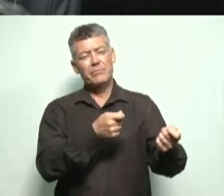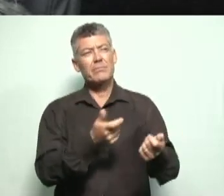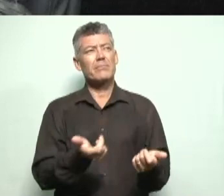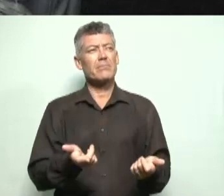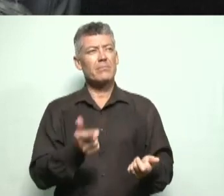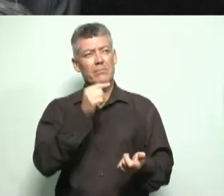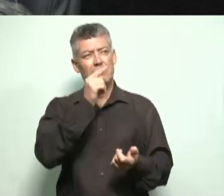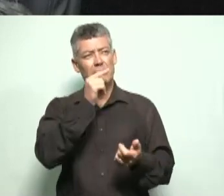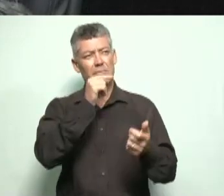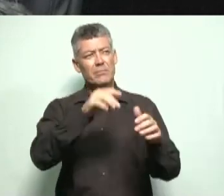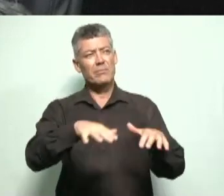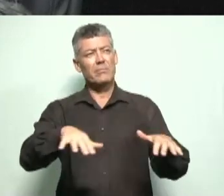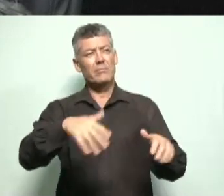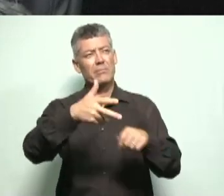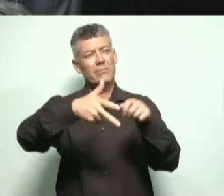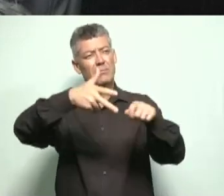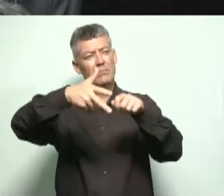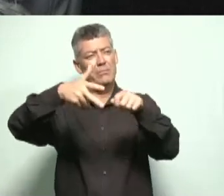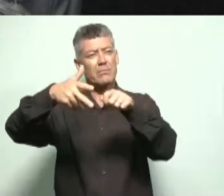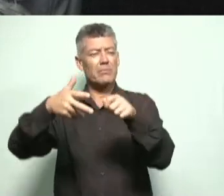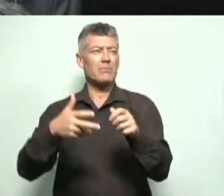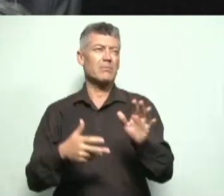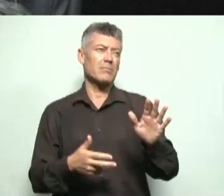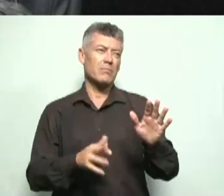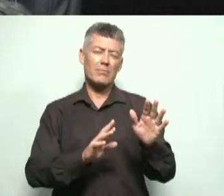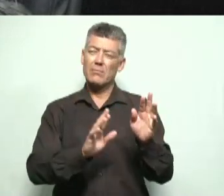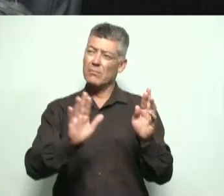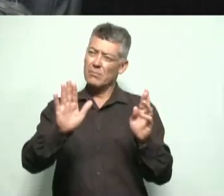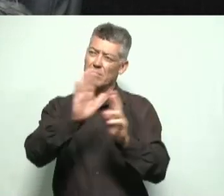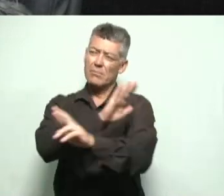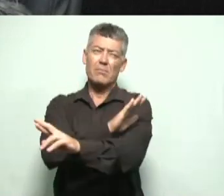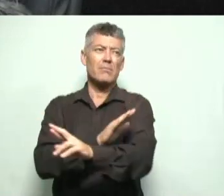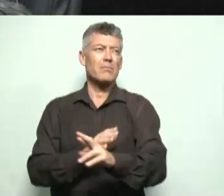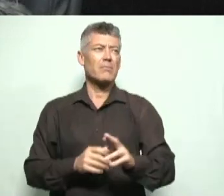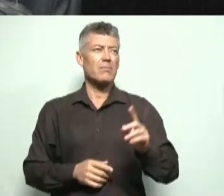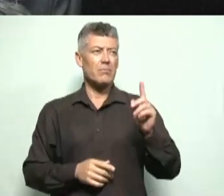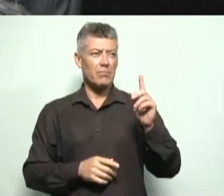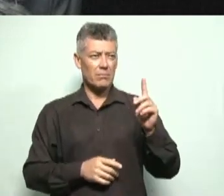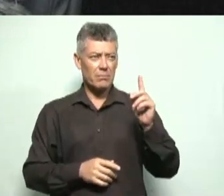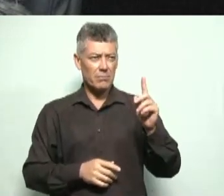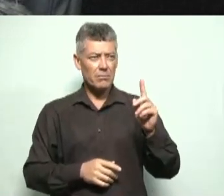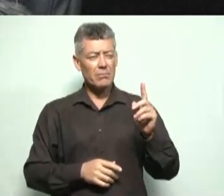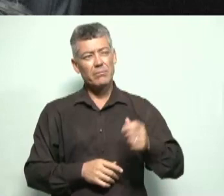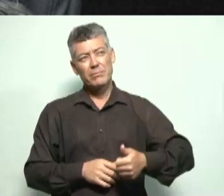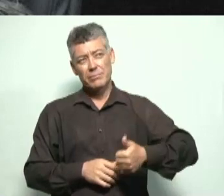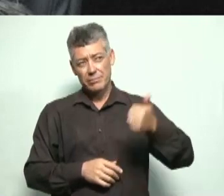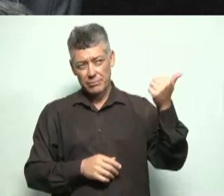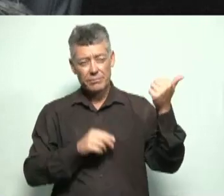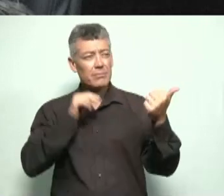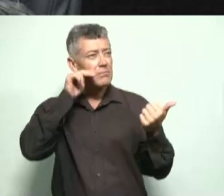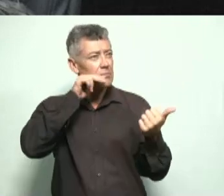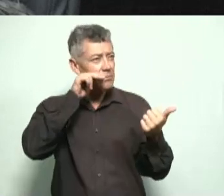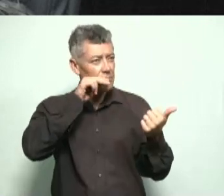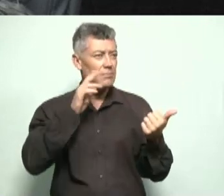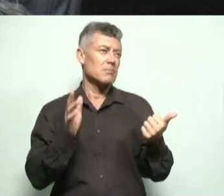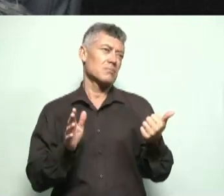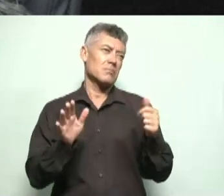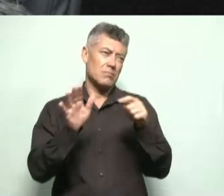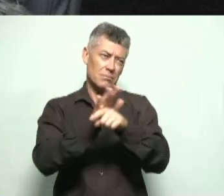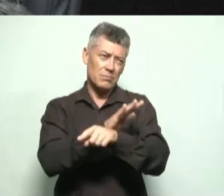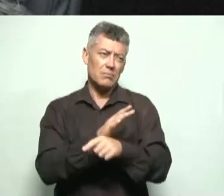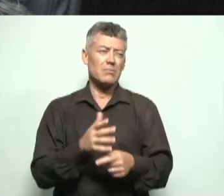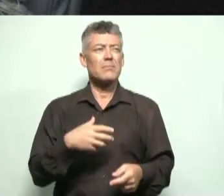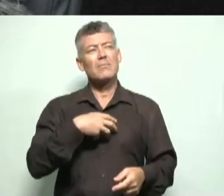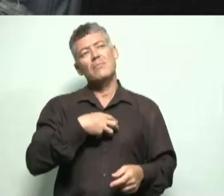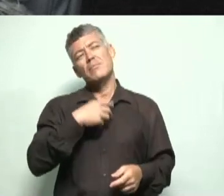lagoa está lá, foi fazer um vídeo lá dentro. E eu respondi a ele, que eu acho que ele devia conhecer muito melhor Natal, para ele entrar lá dentro, todo